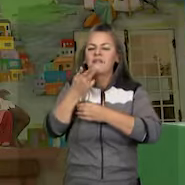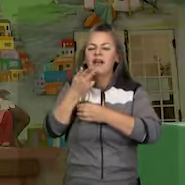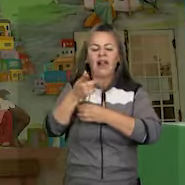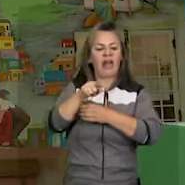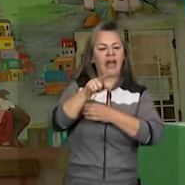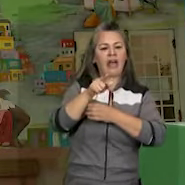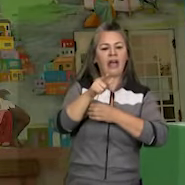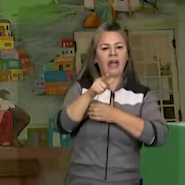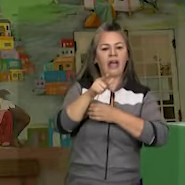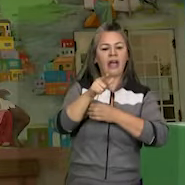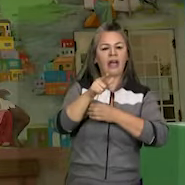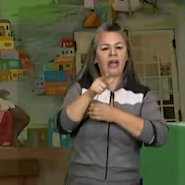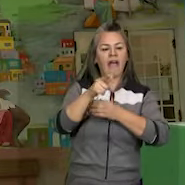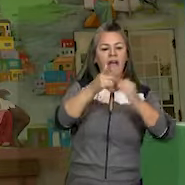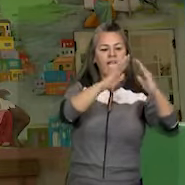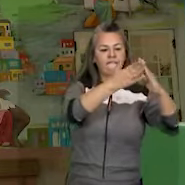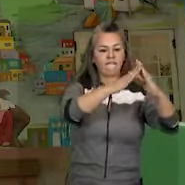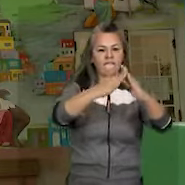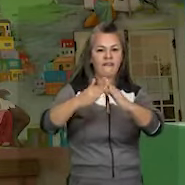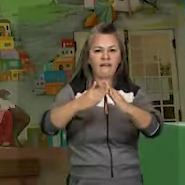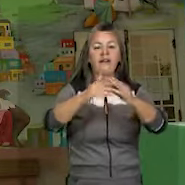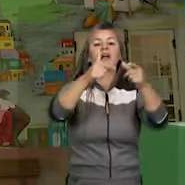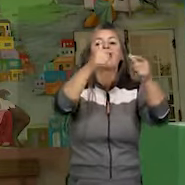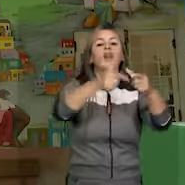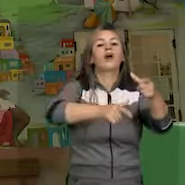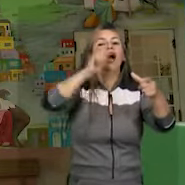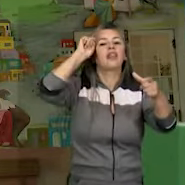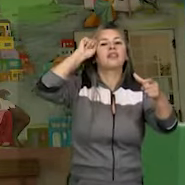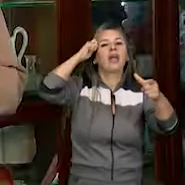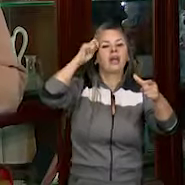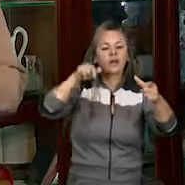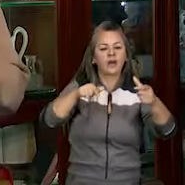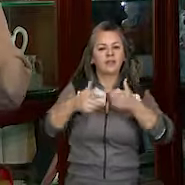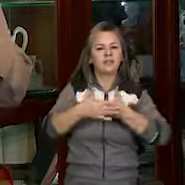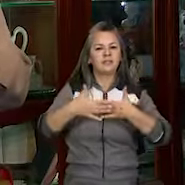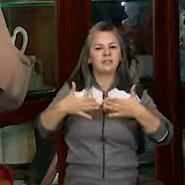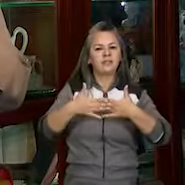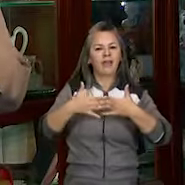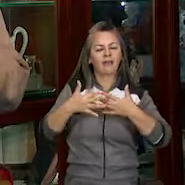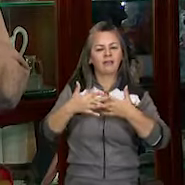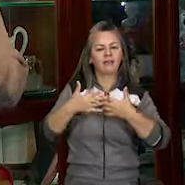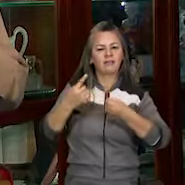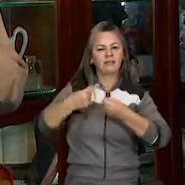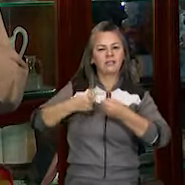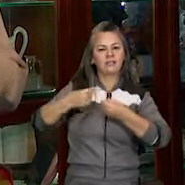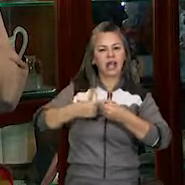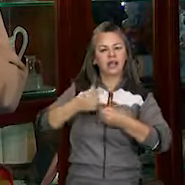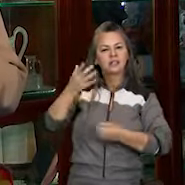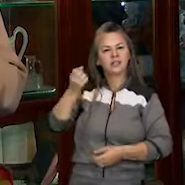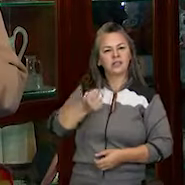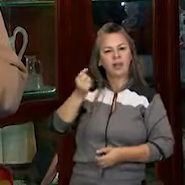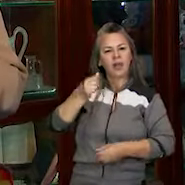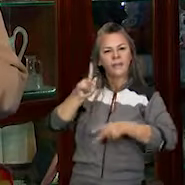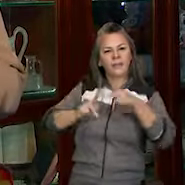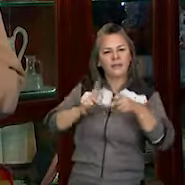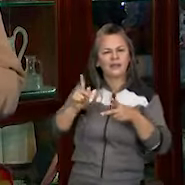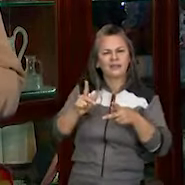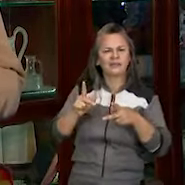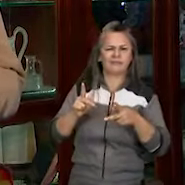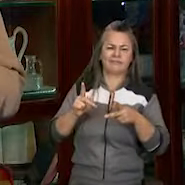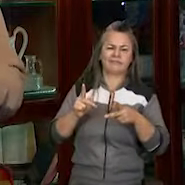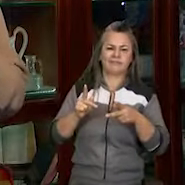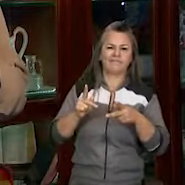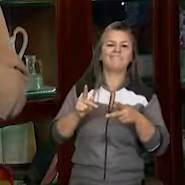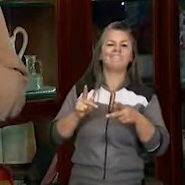negra e lugares para a população branca na sociedade atual. Então, o modelo de religião que se tinha era também um